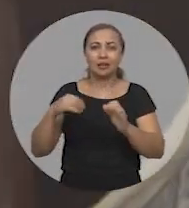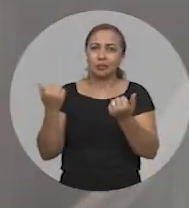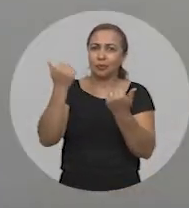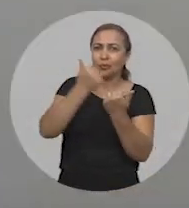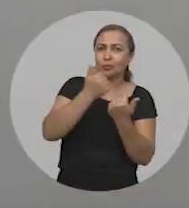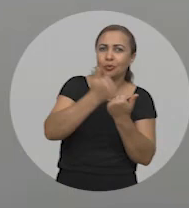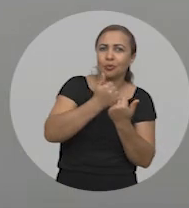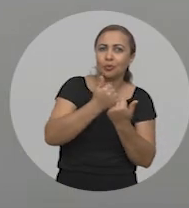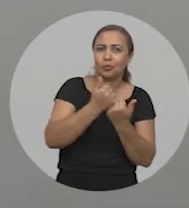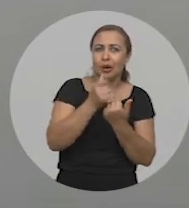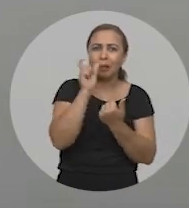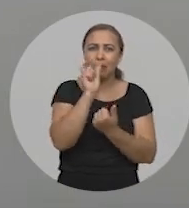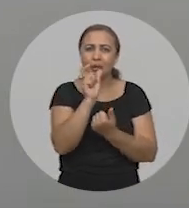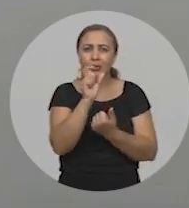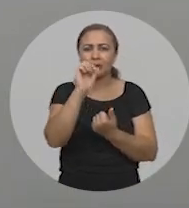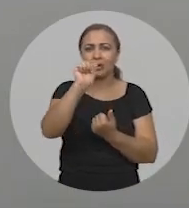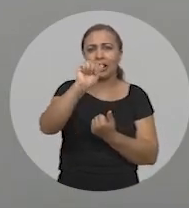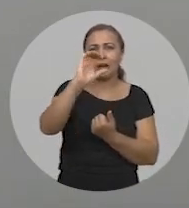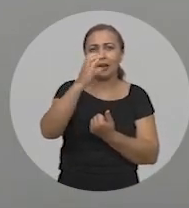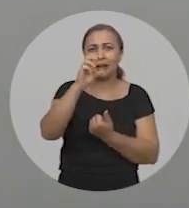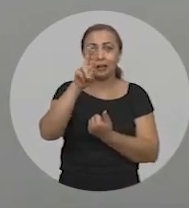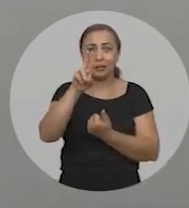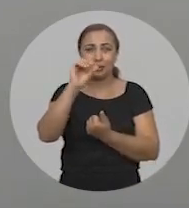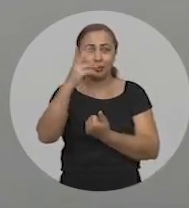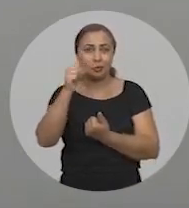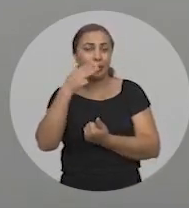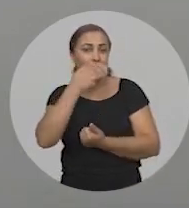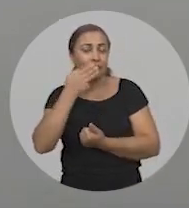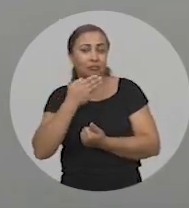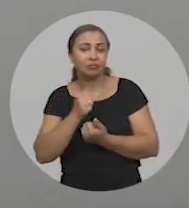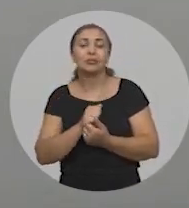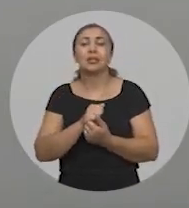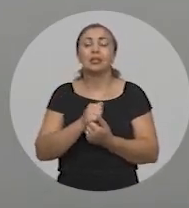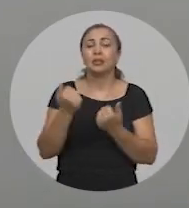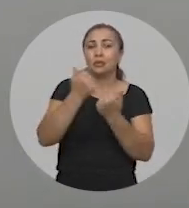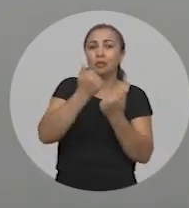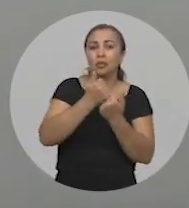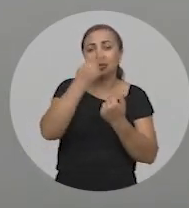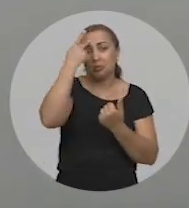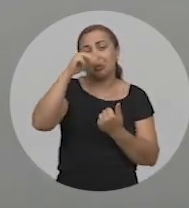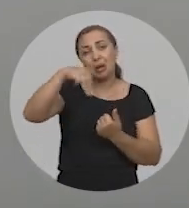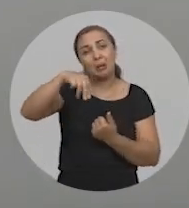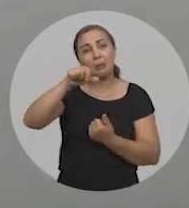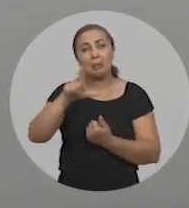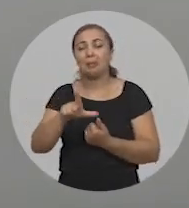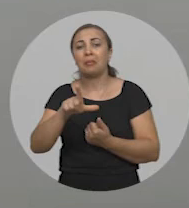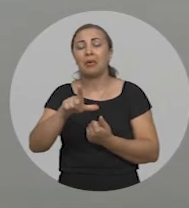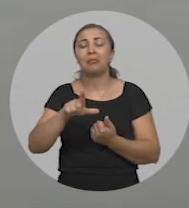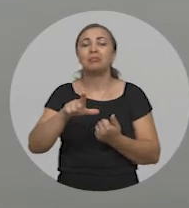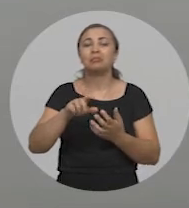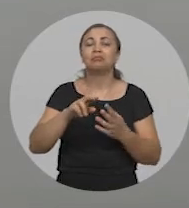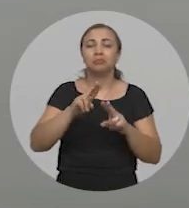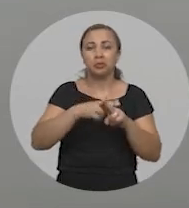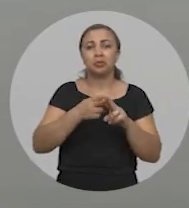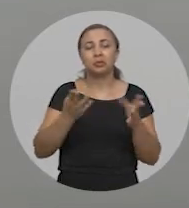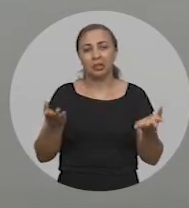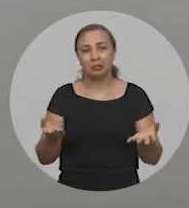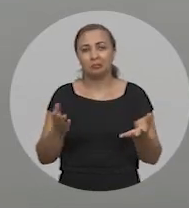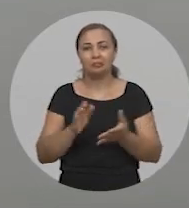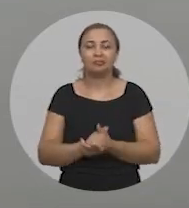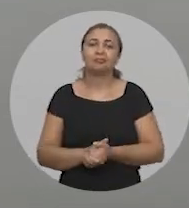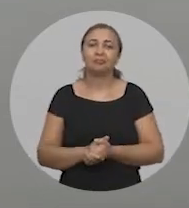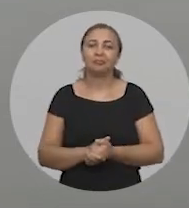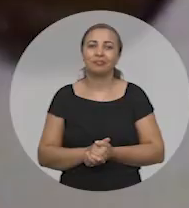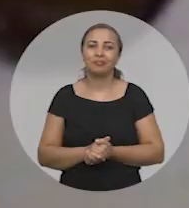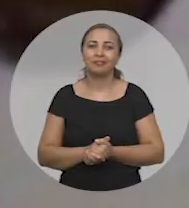gente também está substituindo parcialmente o açúcar refinado a sacarose parcialmente ou